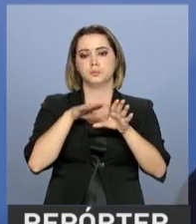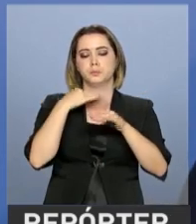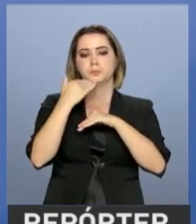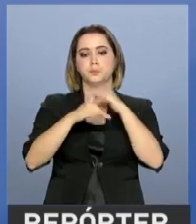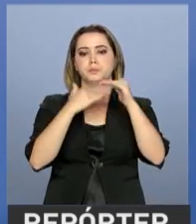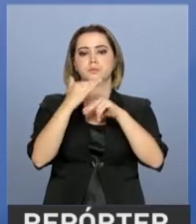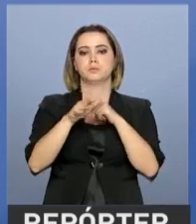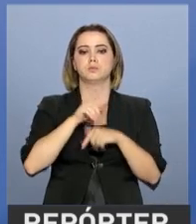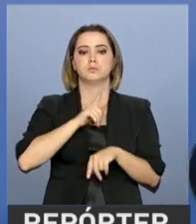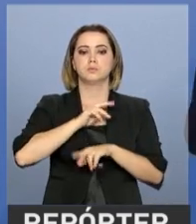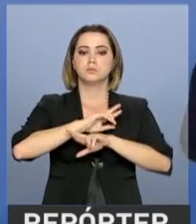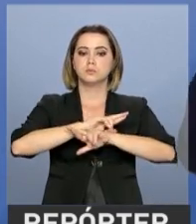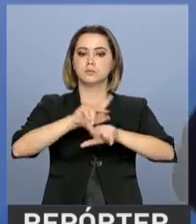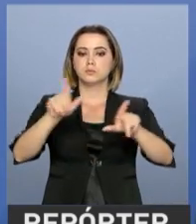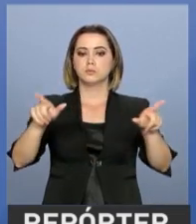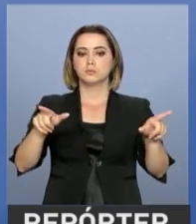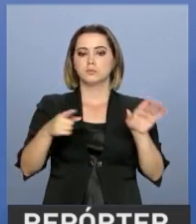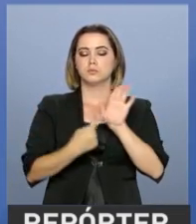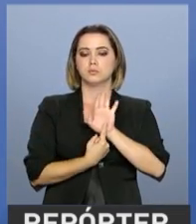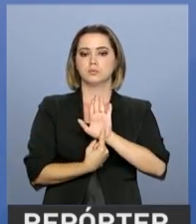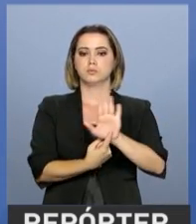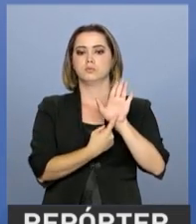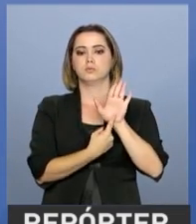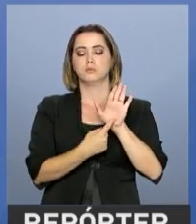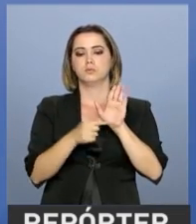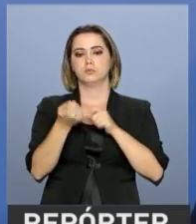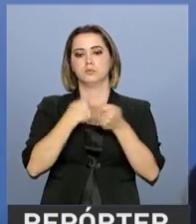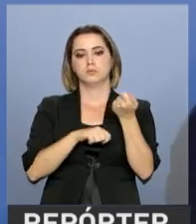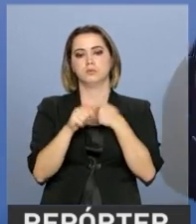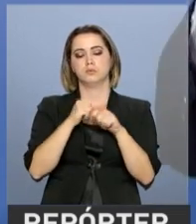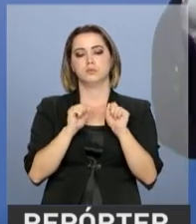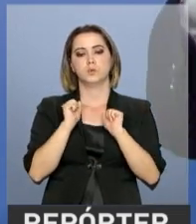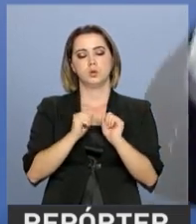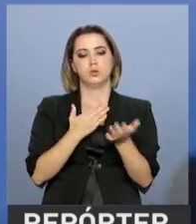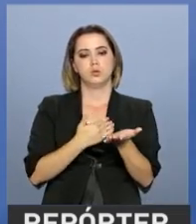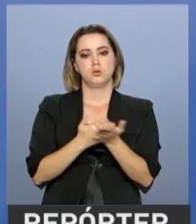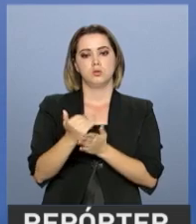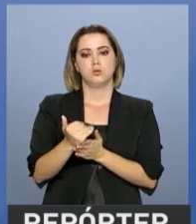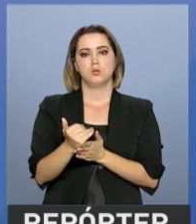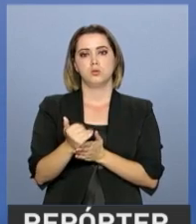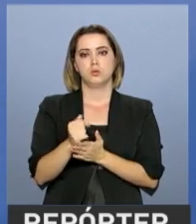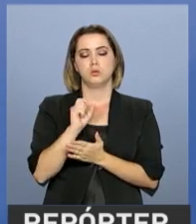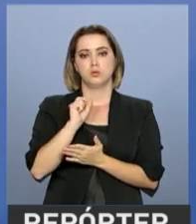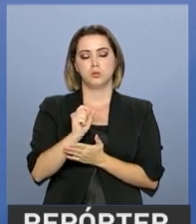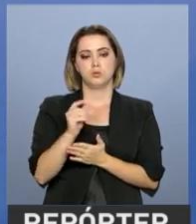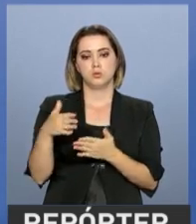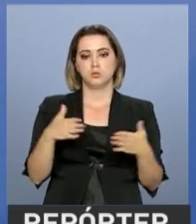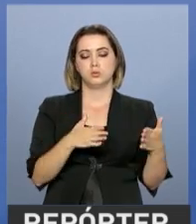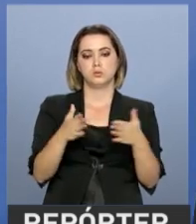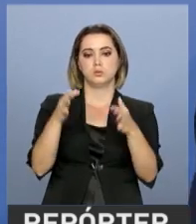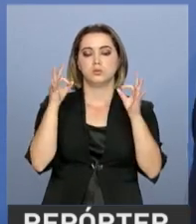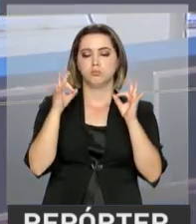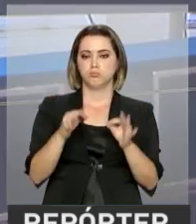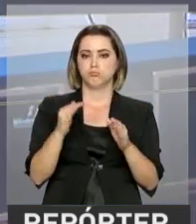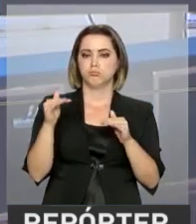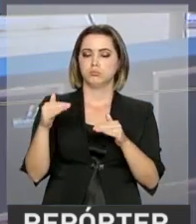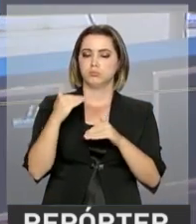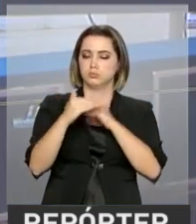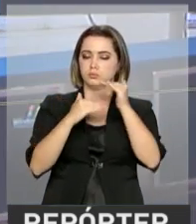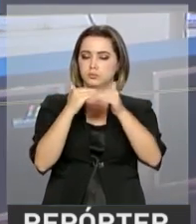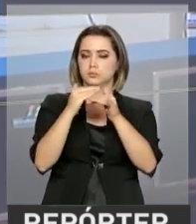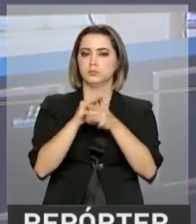existe uma série de dados que indicam que a economia já começa de fato a entrar numa trajetória de crescimento